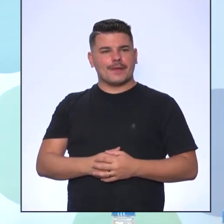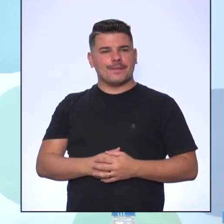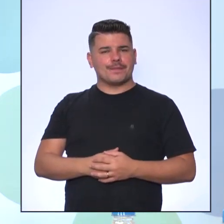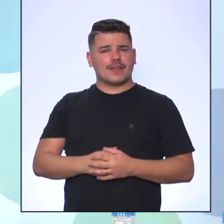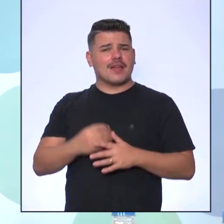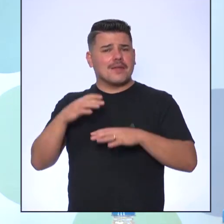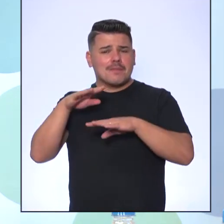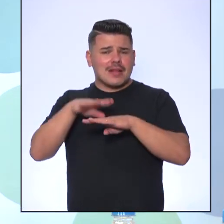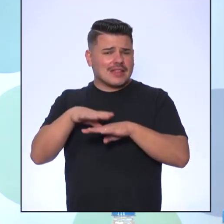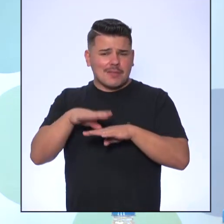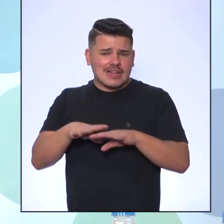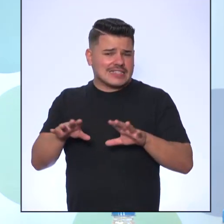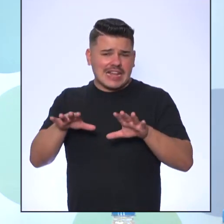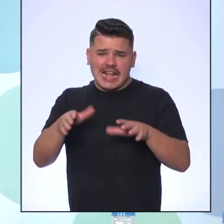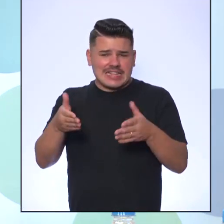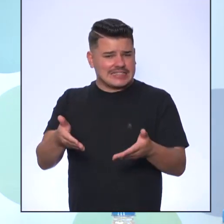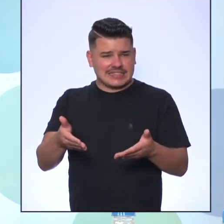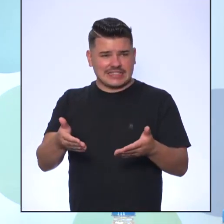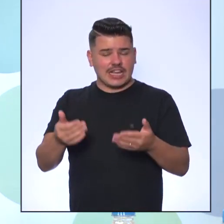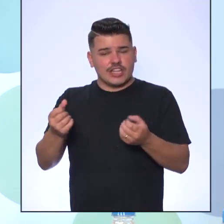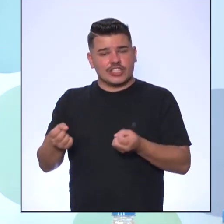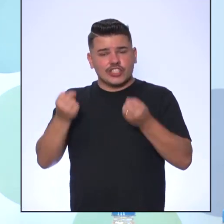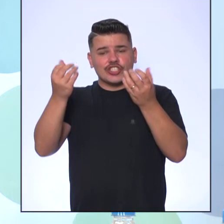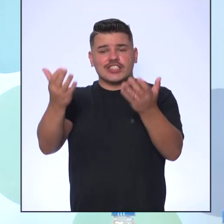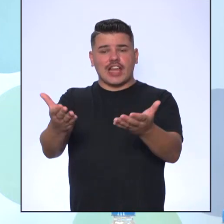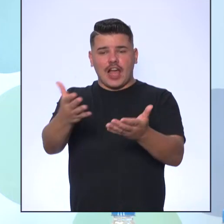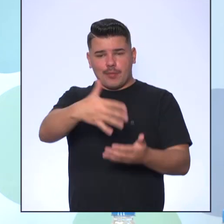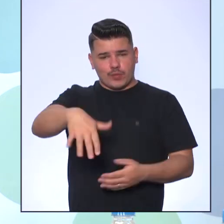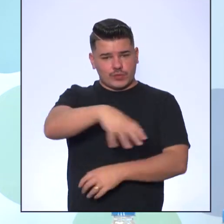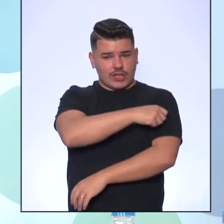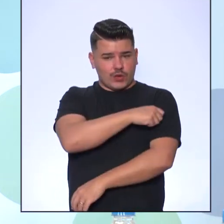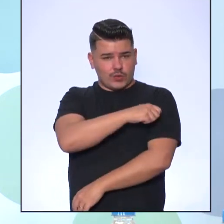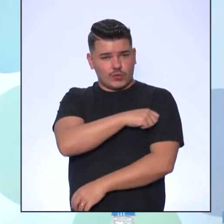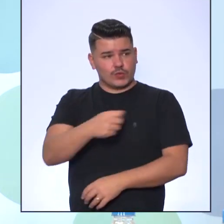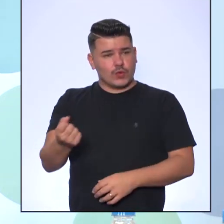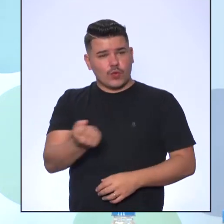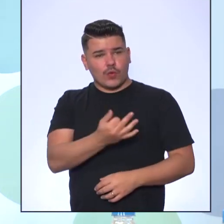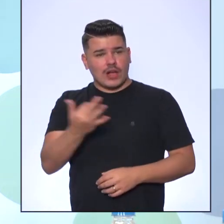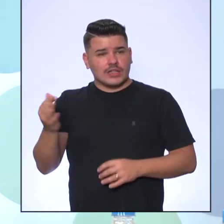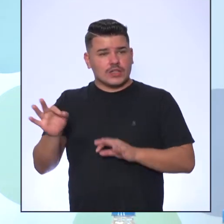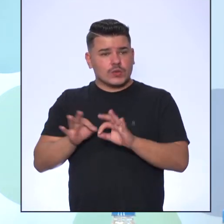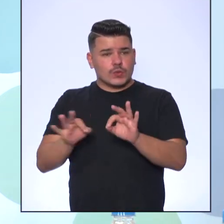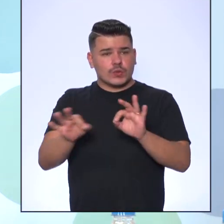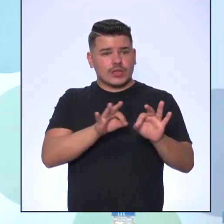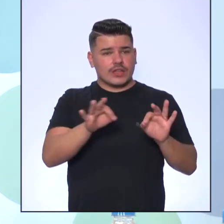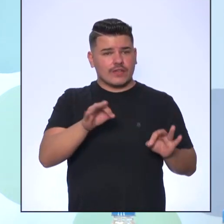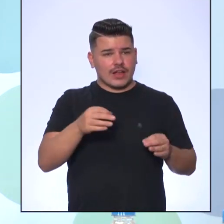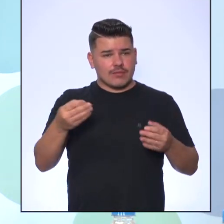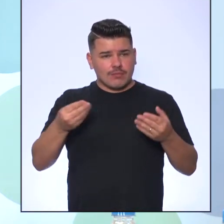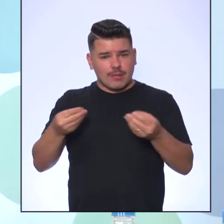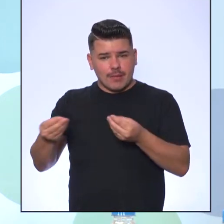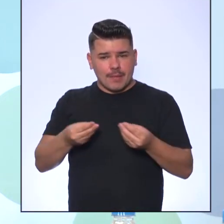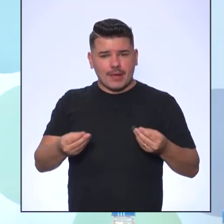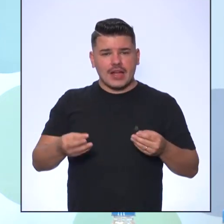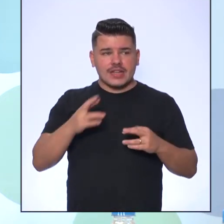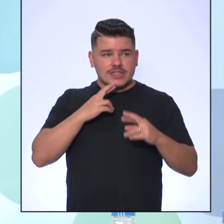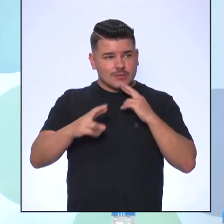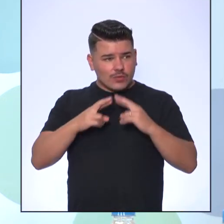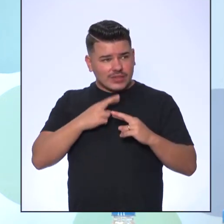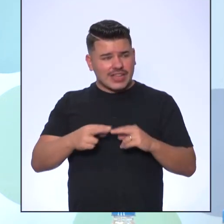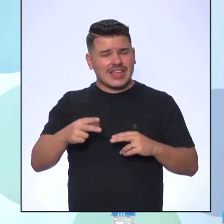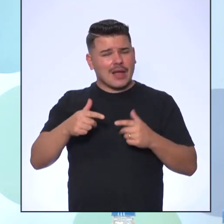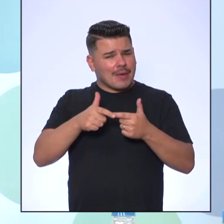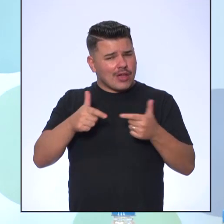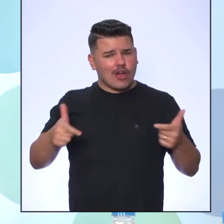gente trabalha, né, a gente fornece aos alunos, né, uma quantidade de ferramentas enorme, e a grande dificuldade deles é exatamente, acho